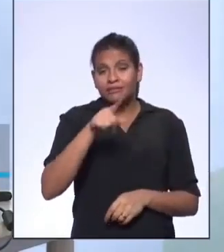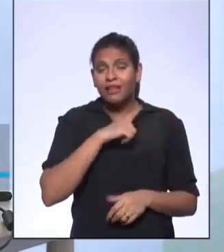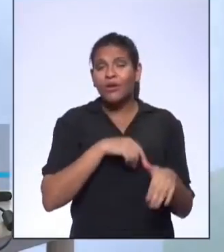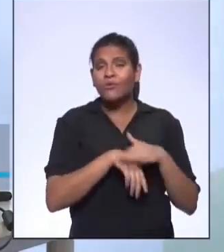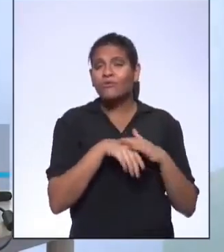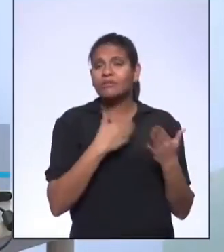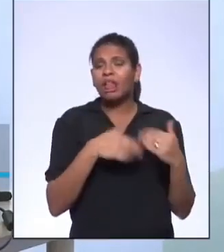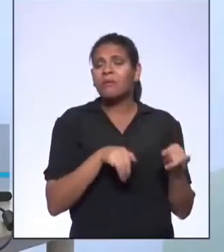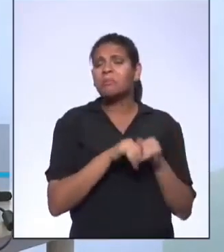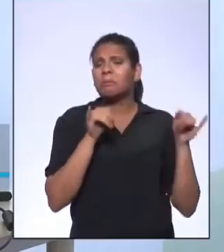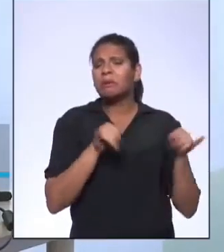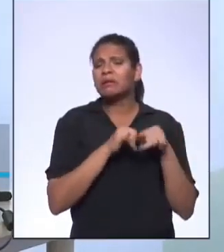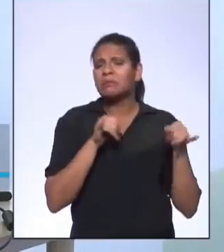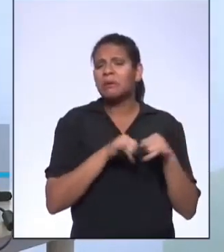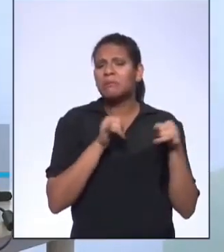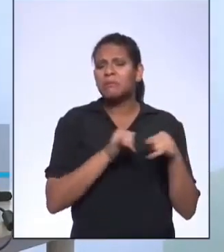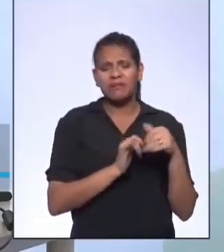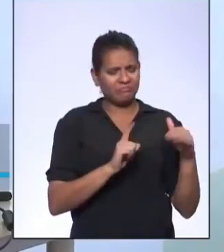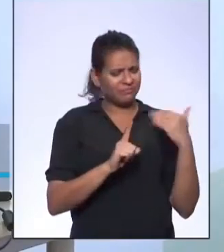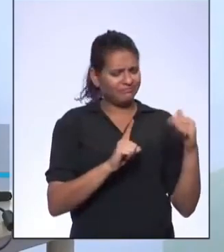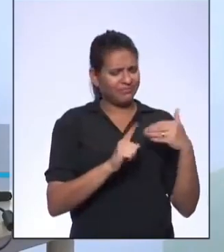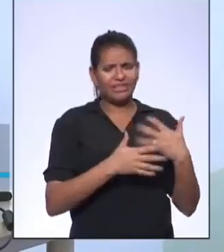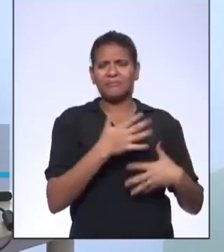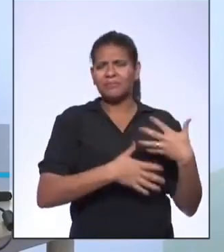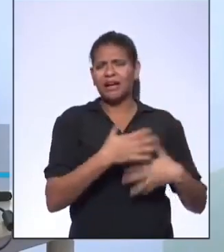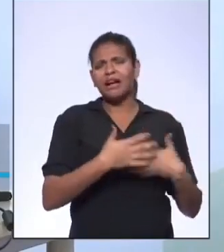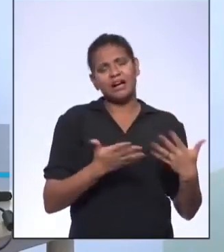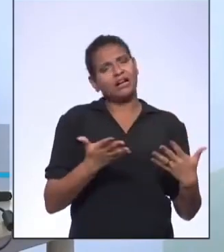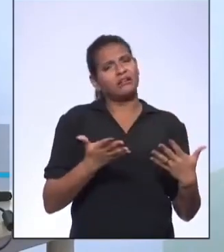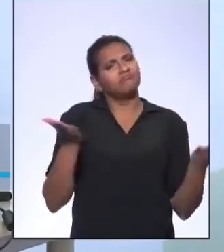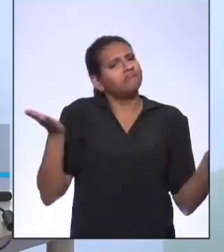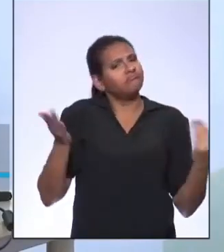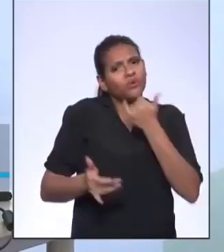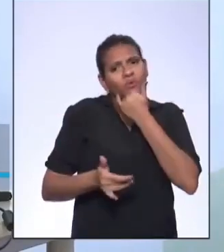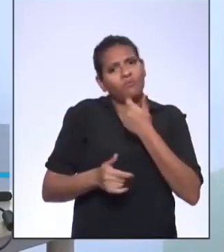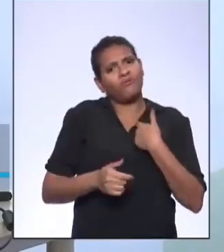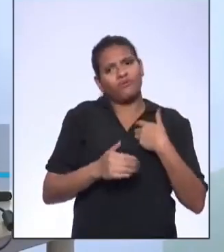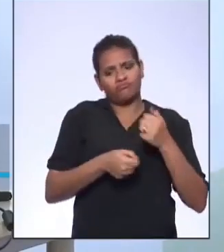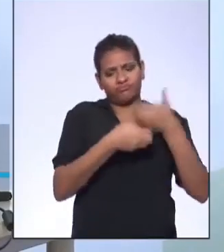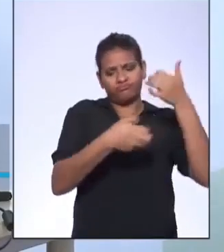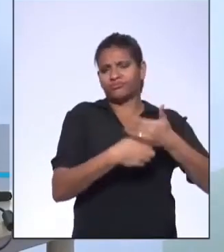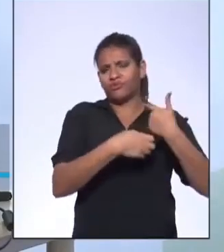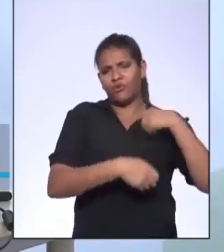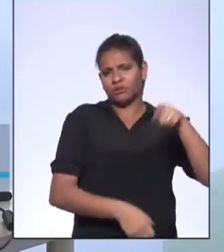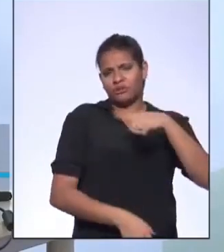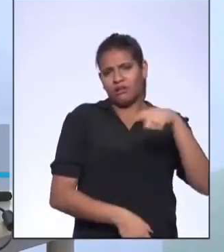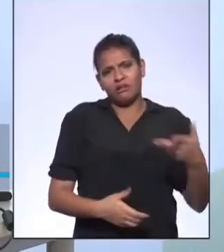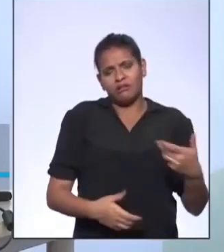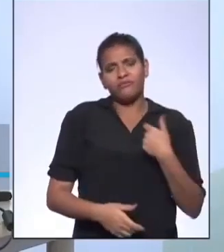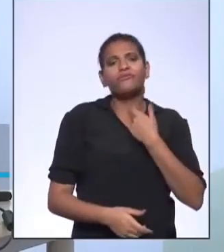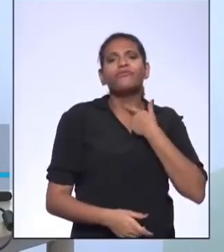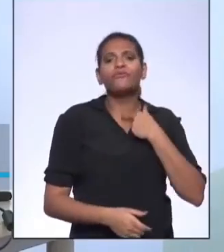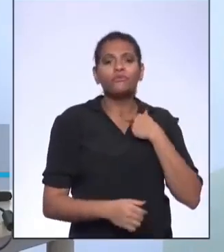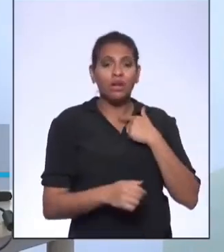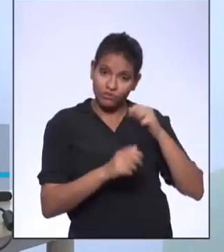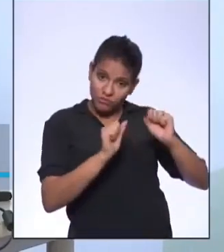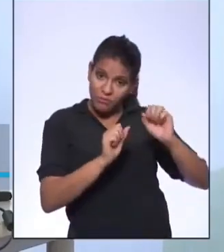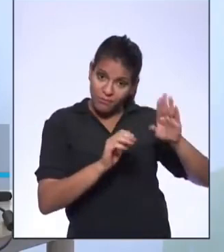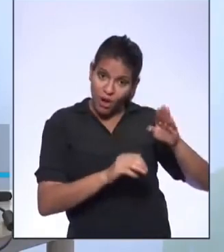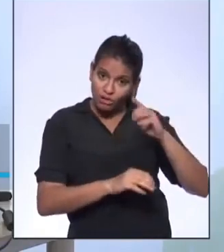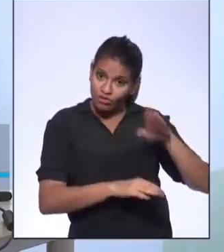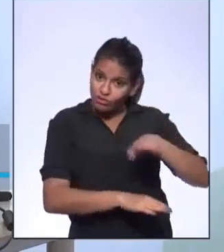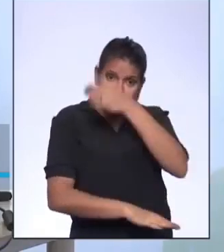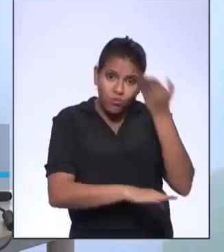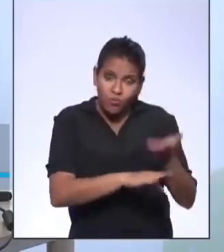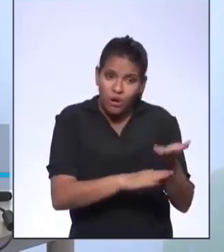gente está pedindo para fechar o chat porque está atrapalhando, eu vou fechar. Porque a gente gostaria que a aula fosse interativa do começo ao fim, mas se isso